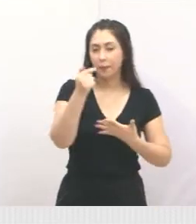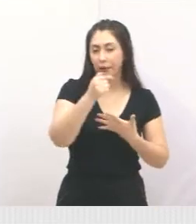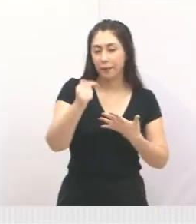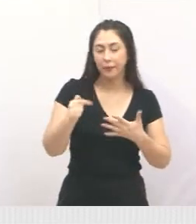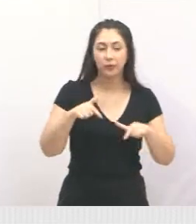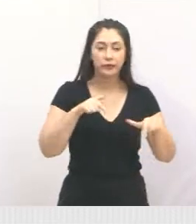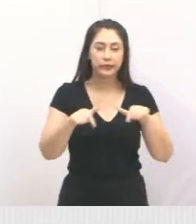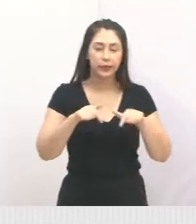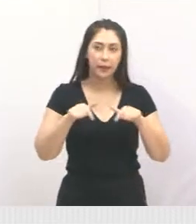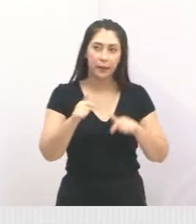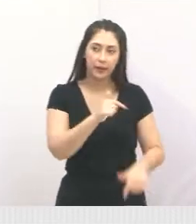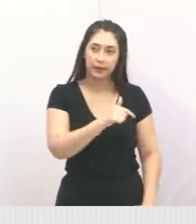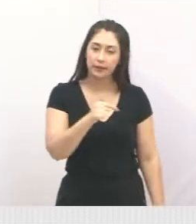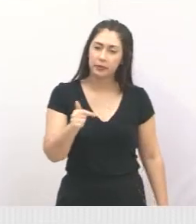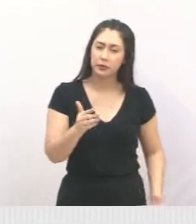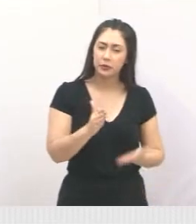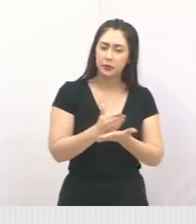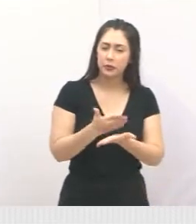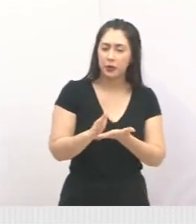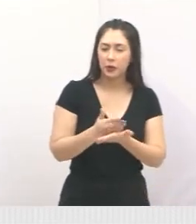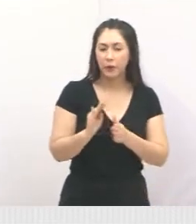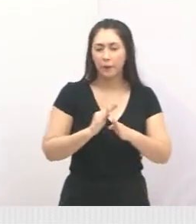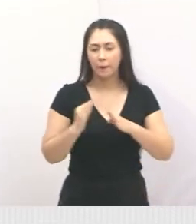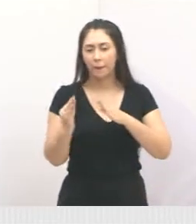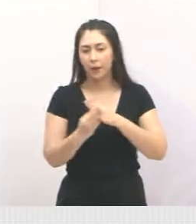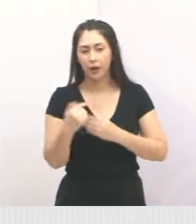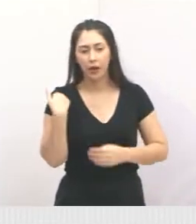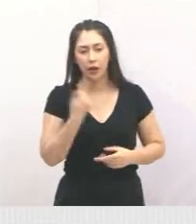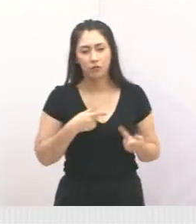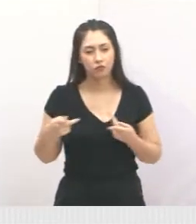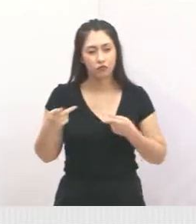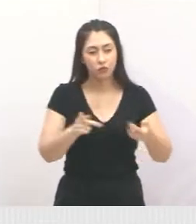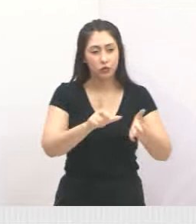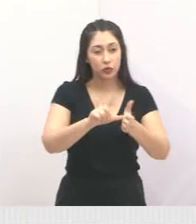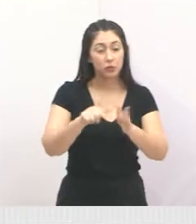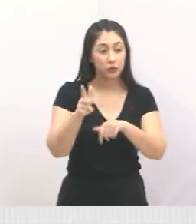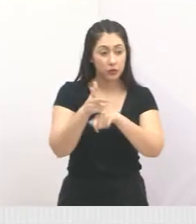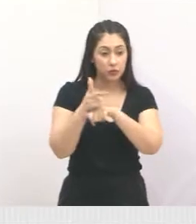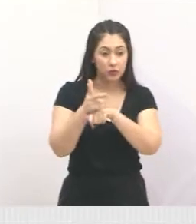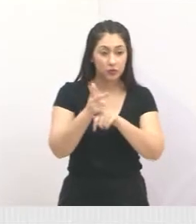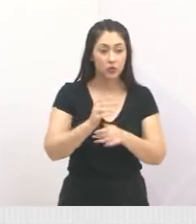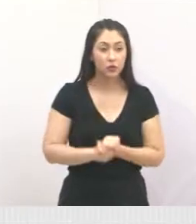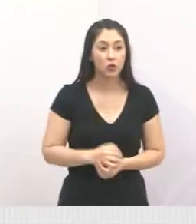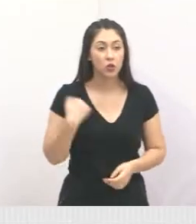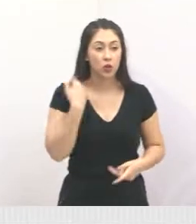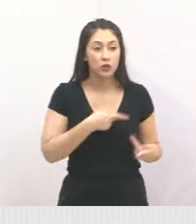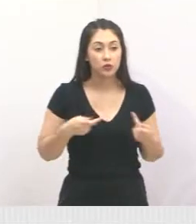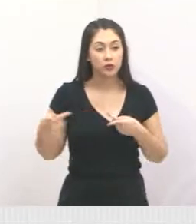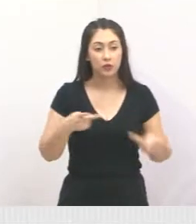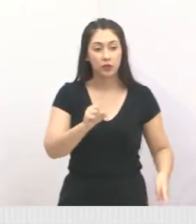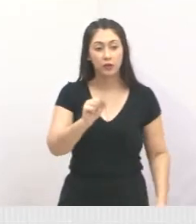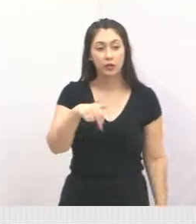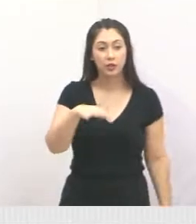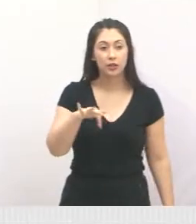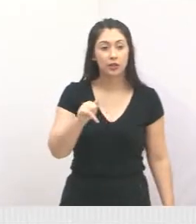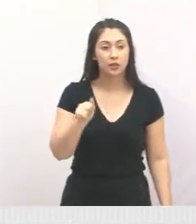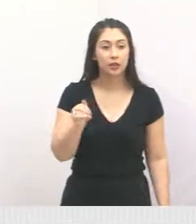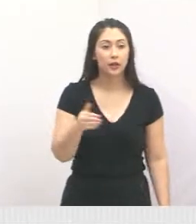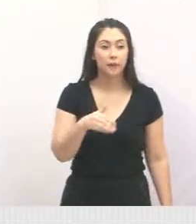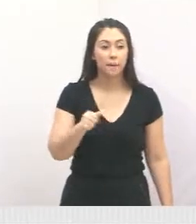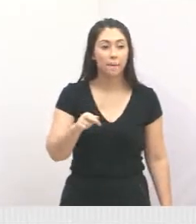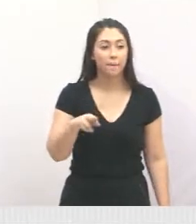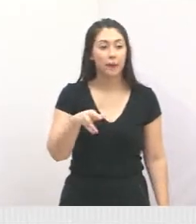semana. Alguns bairros nós tivemos visitando, depois alguns vídeos para vocês. Tivemos lá no Jardim Santa Maria,